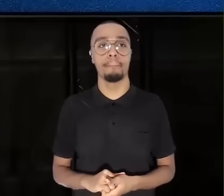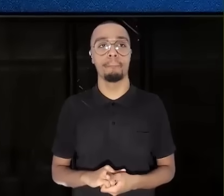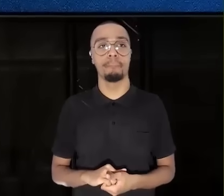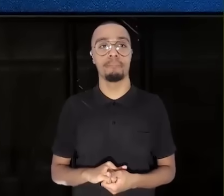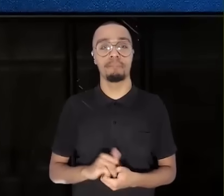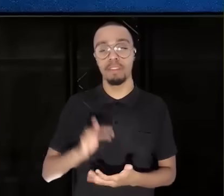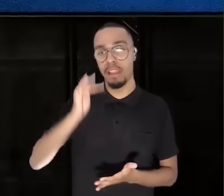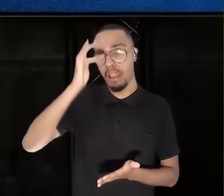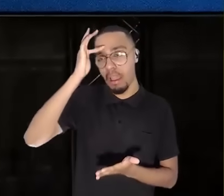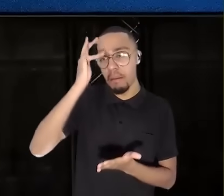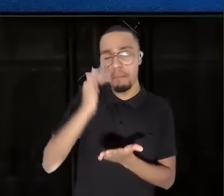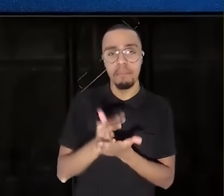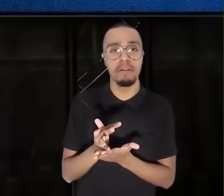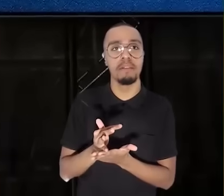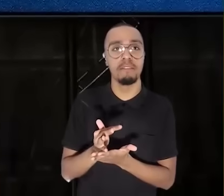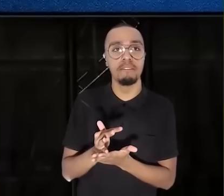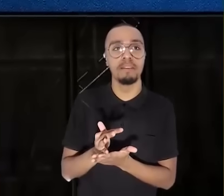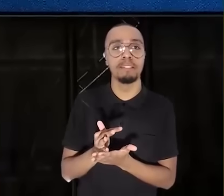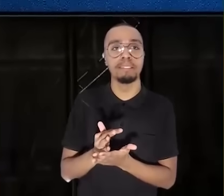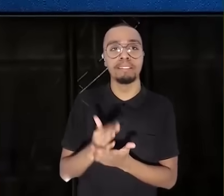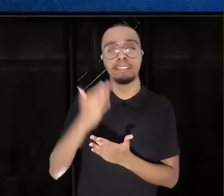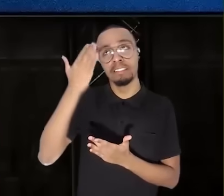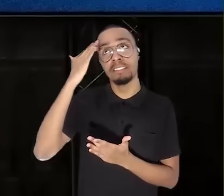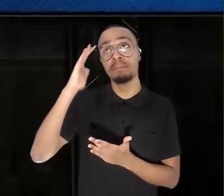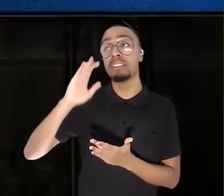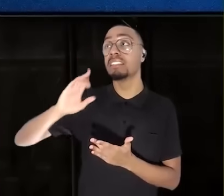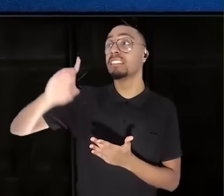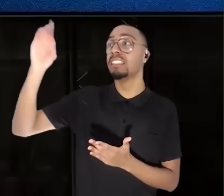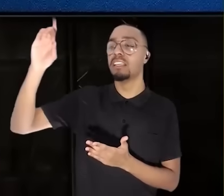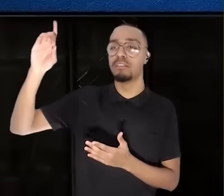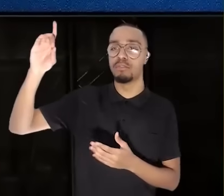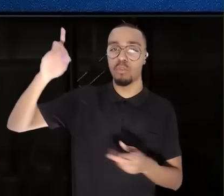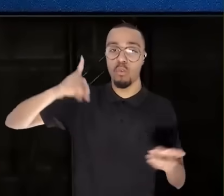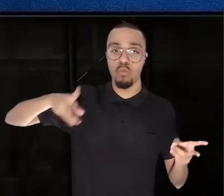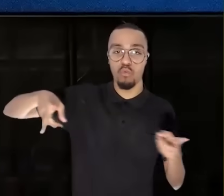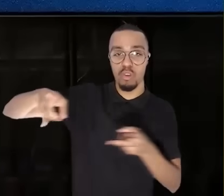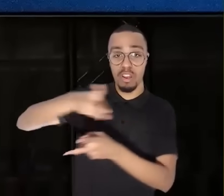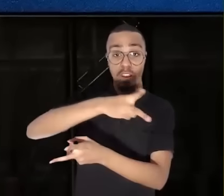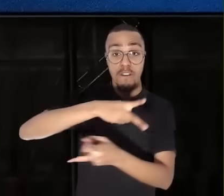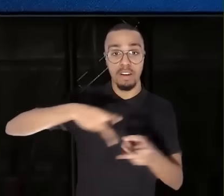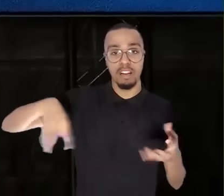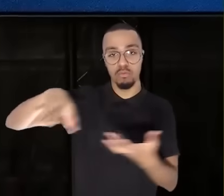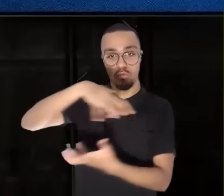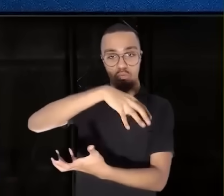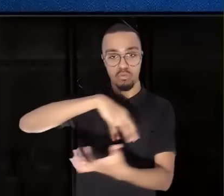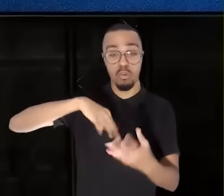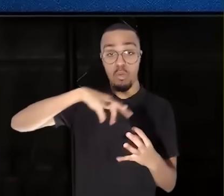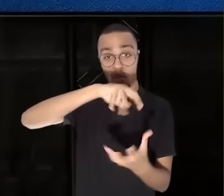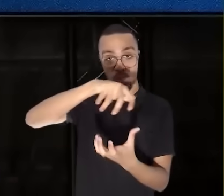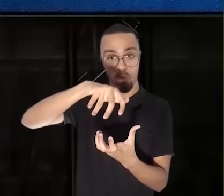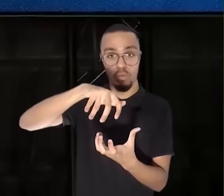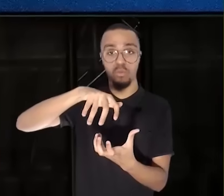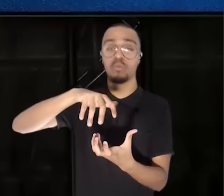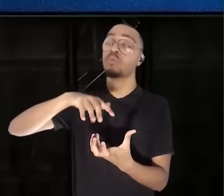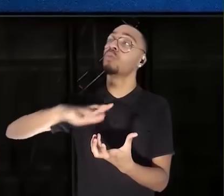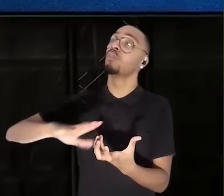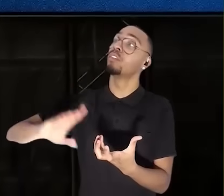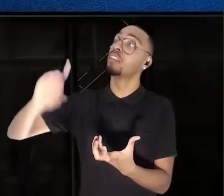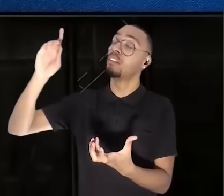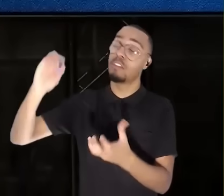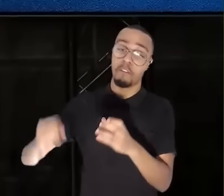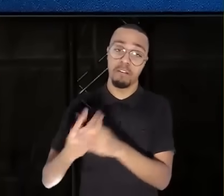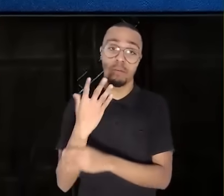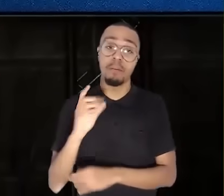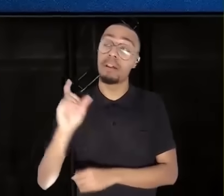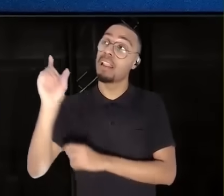entendemos que o universo foi formado pela palavra. Diga comigo, palavra de Deus. De modo que